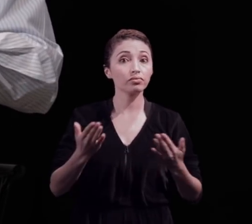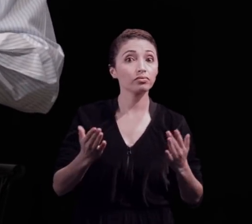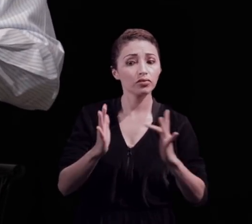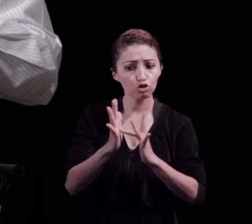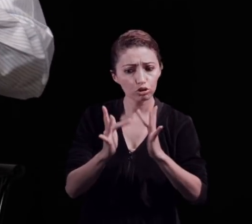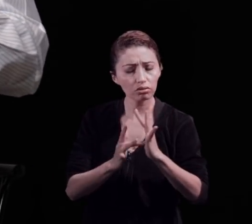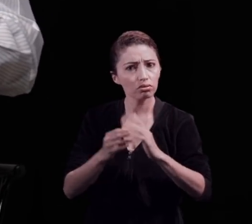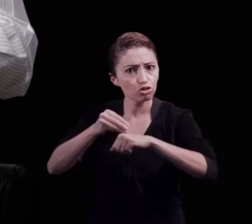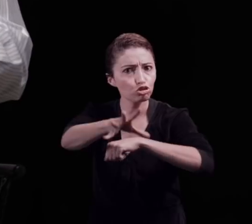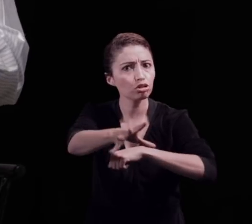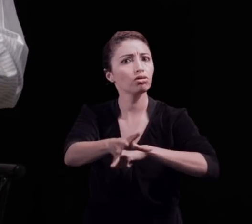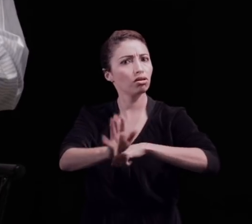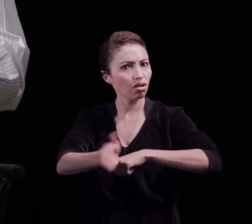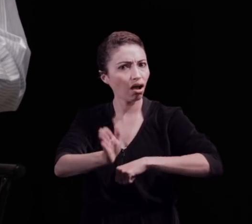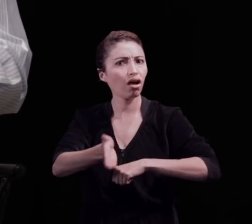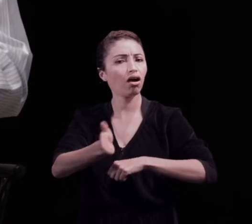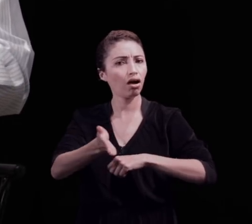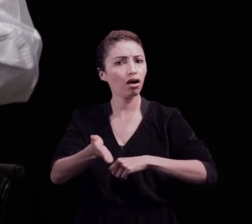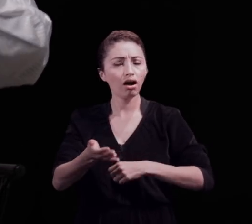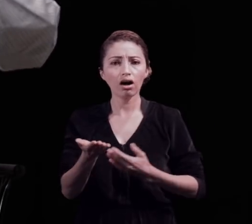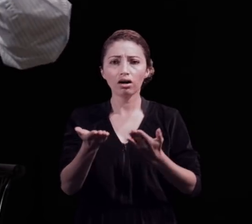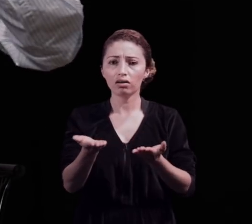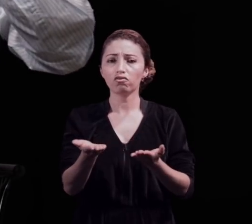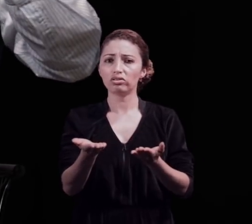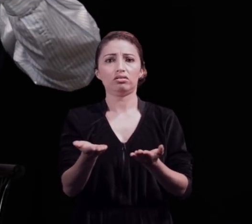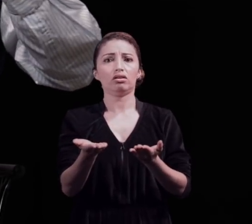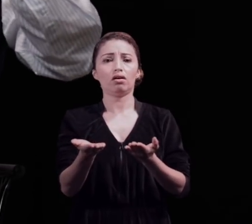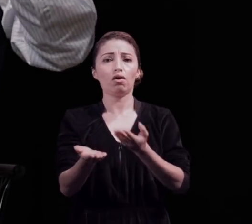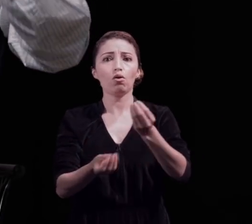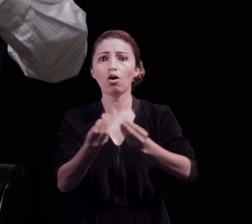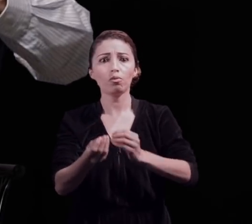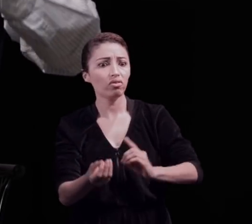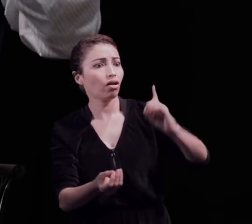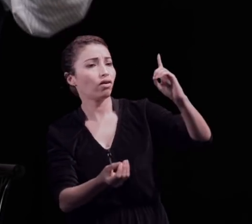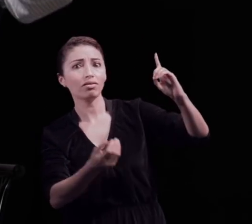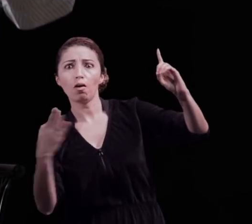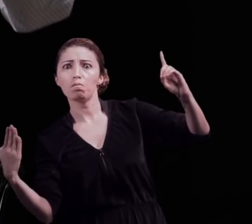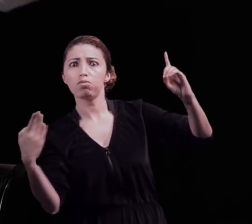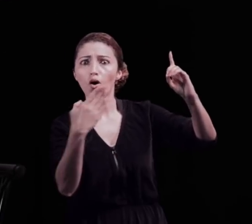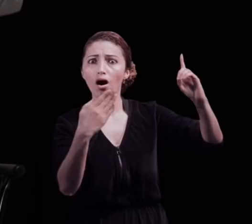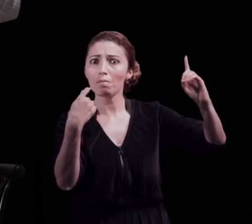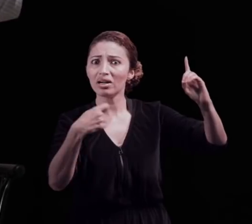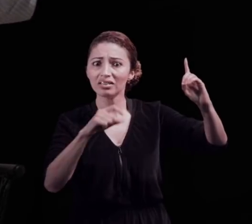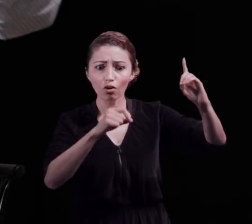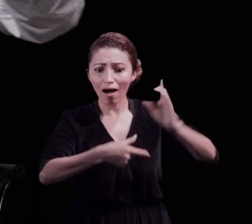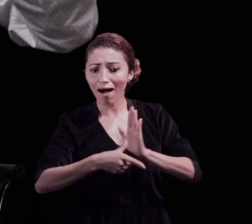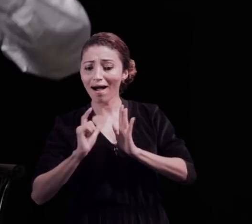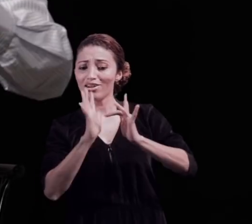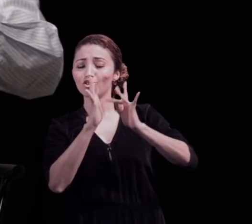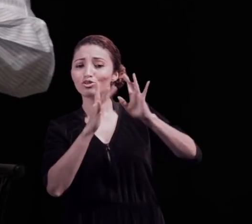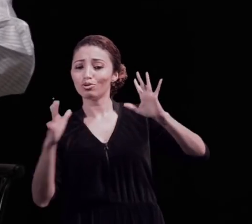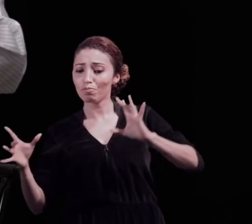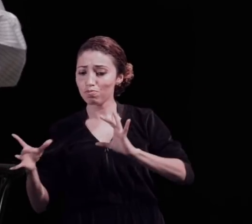que Jesus está dizendo aqui é que você não vai chegar a Deus se você